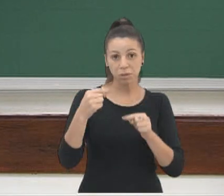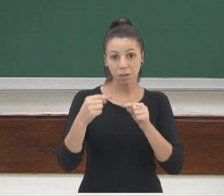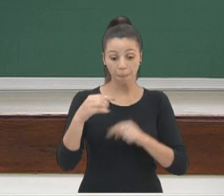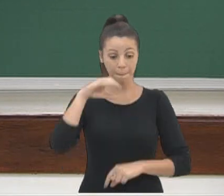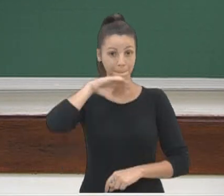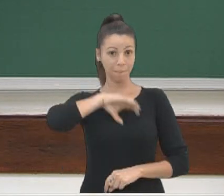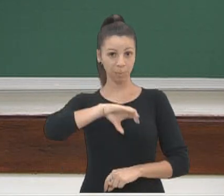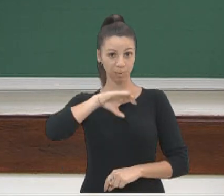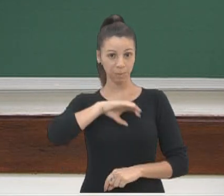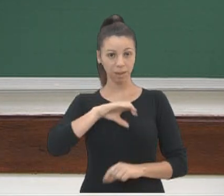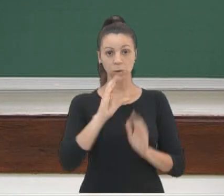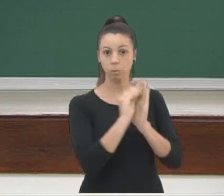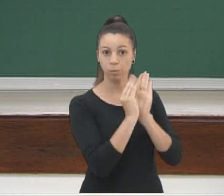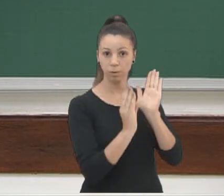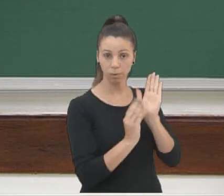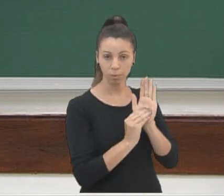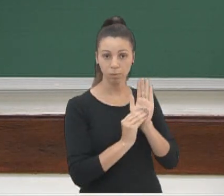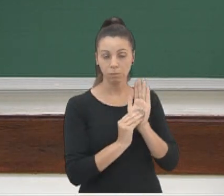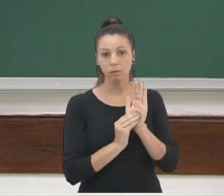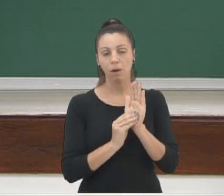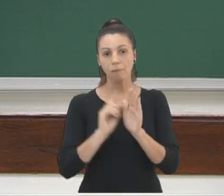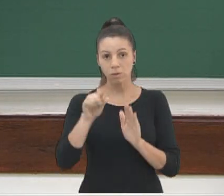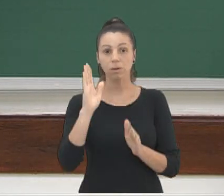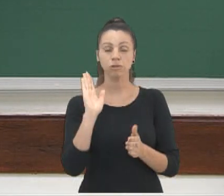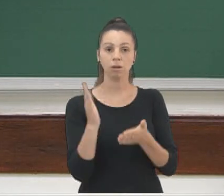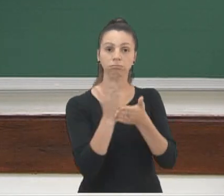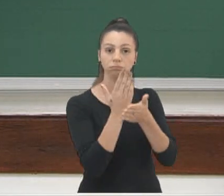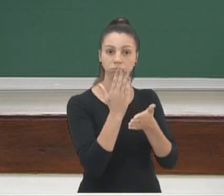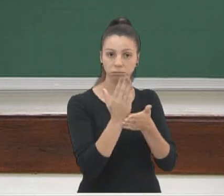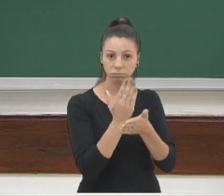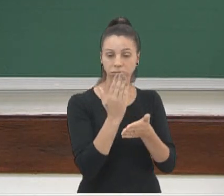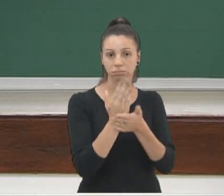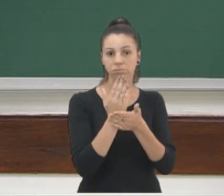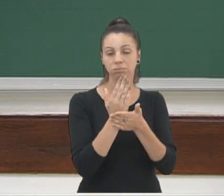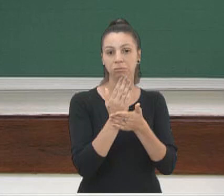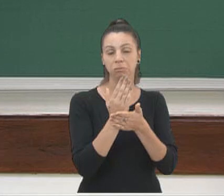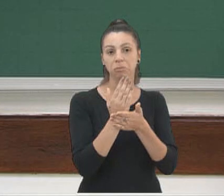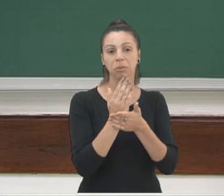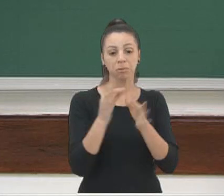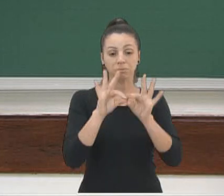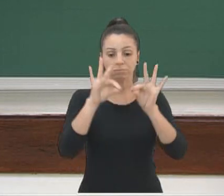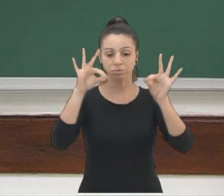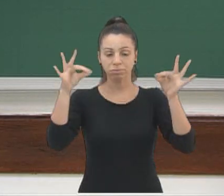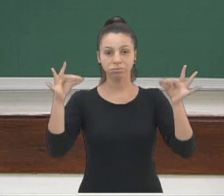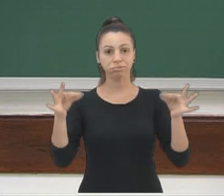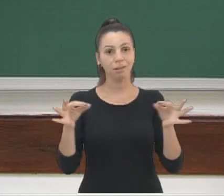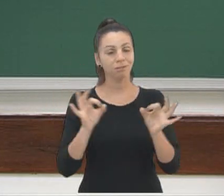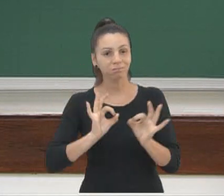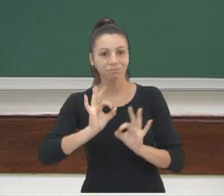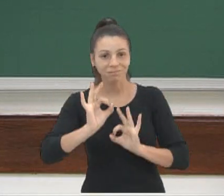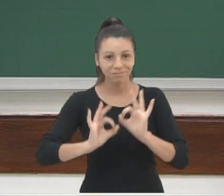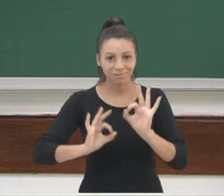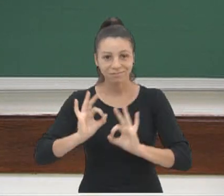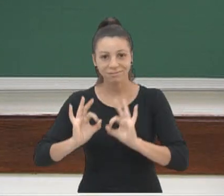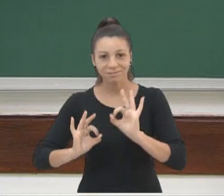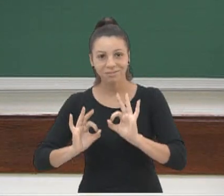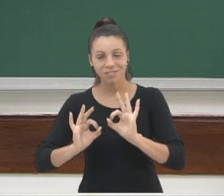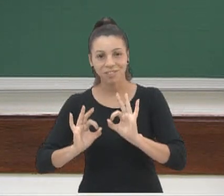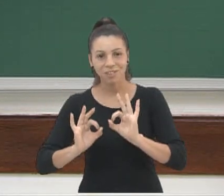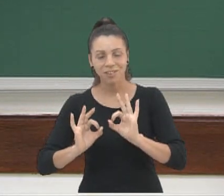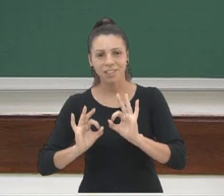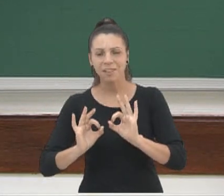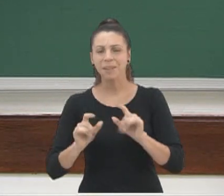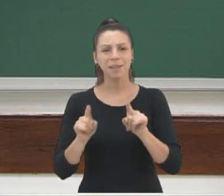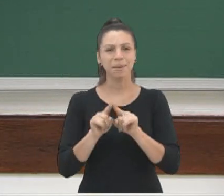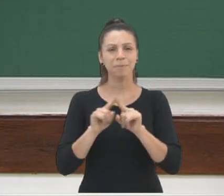língua portuguesa, certo? Você já está com o seu caderno, já está aí com o seu estojo todo organizado, de repente você está com fone